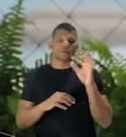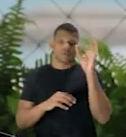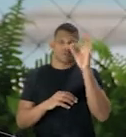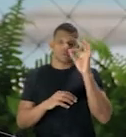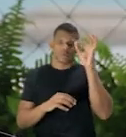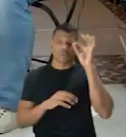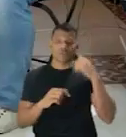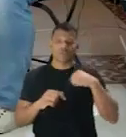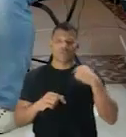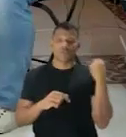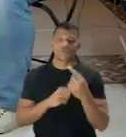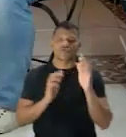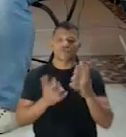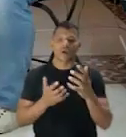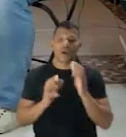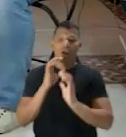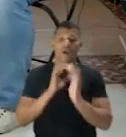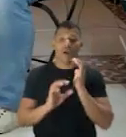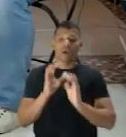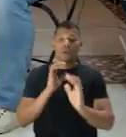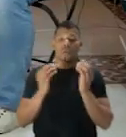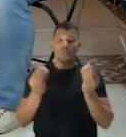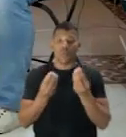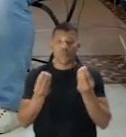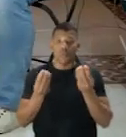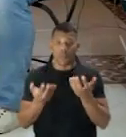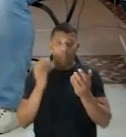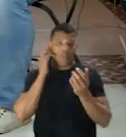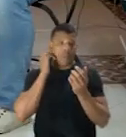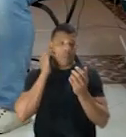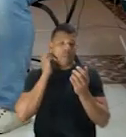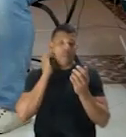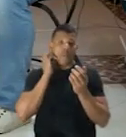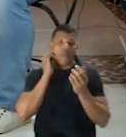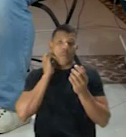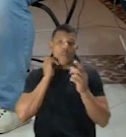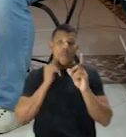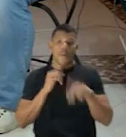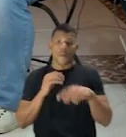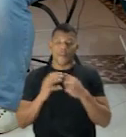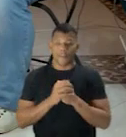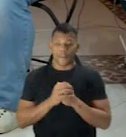história do Santíssima Trindade, que a gente já cantou, foi a seguinte.